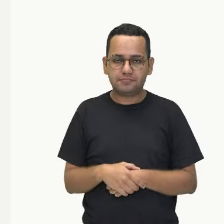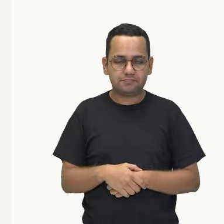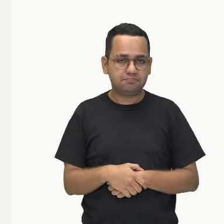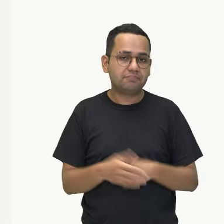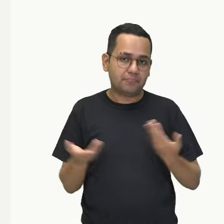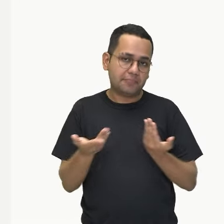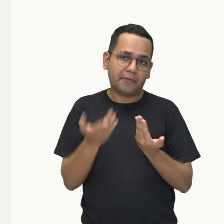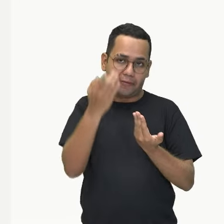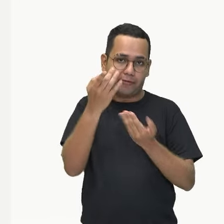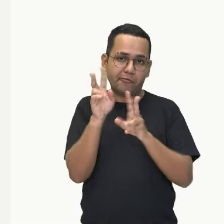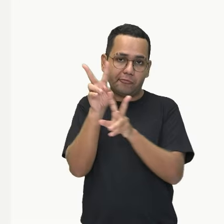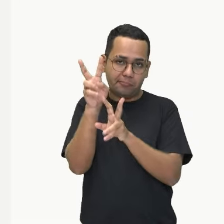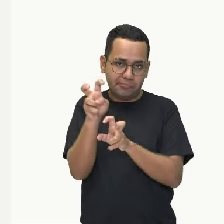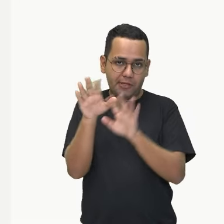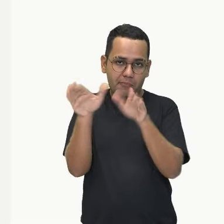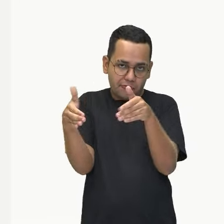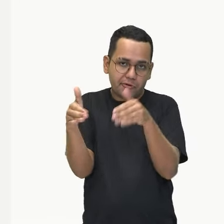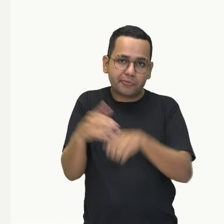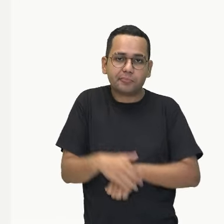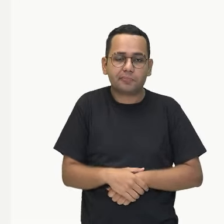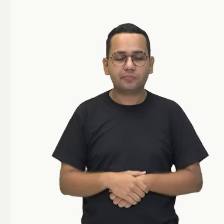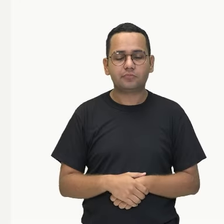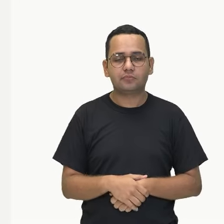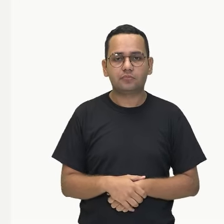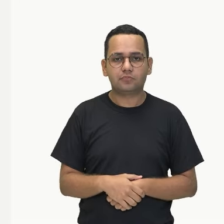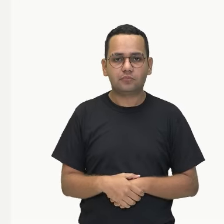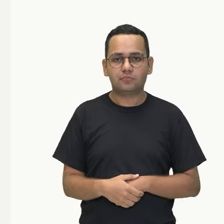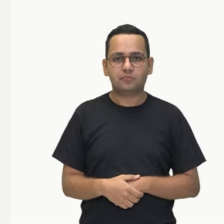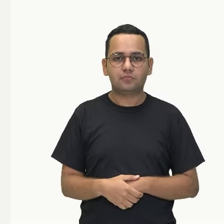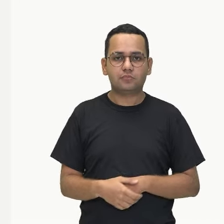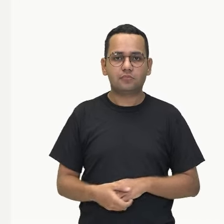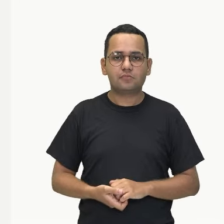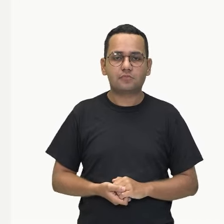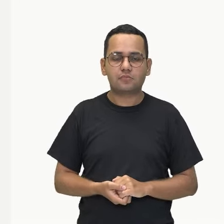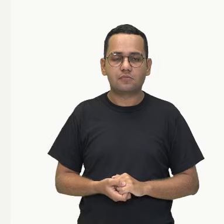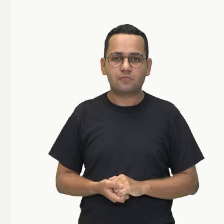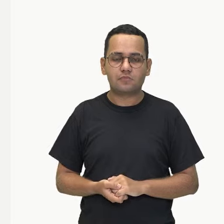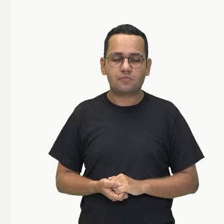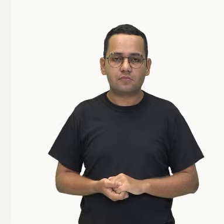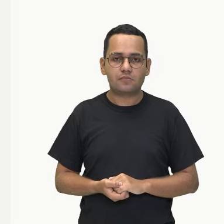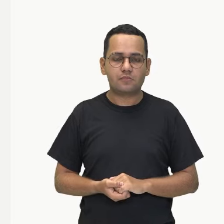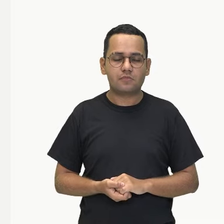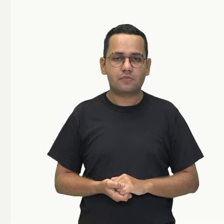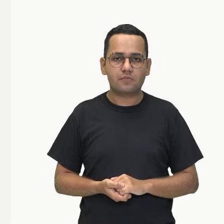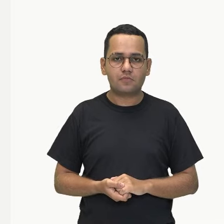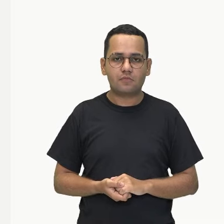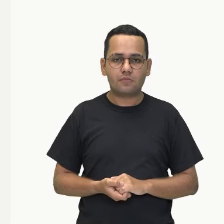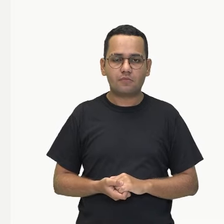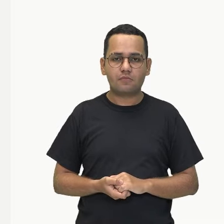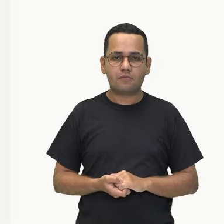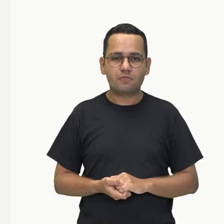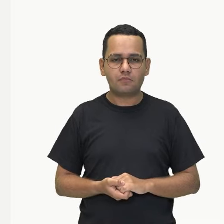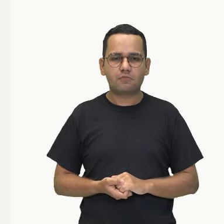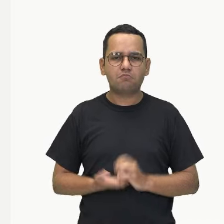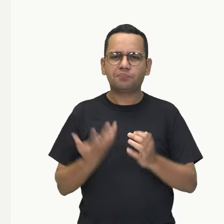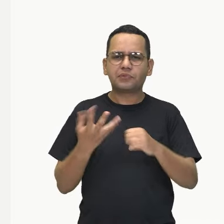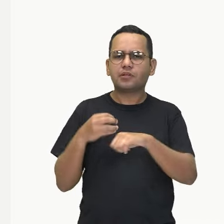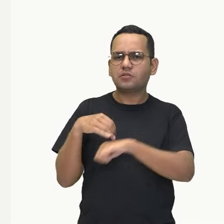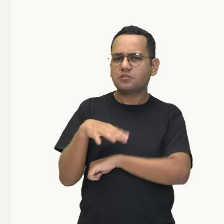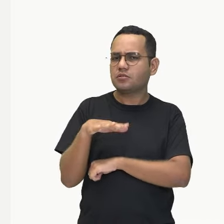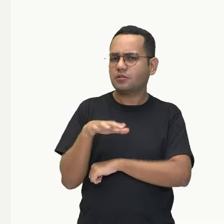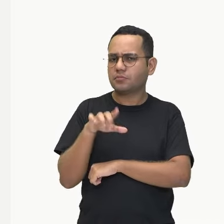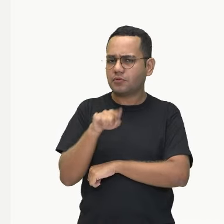estudando subtração de polinômios. Tá? Mas a observação é